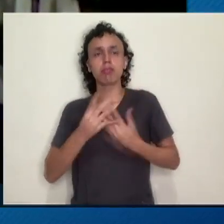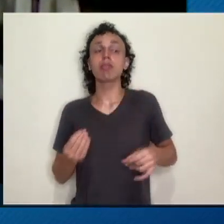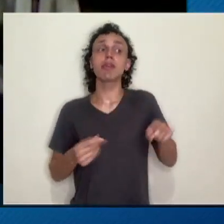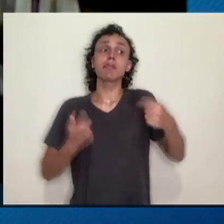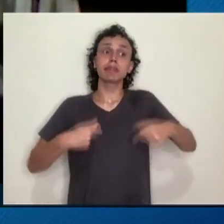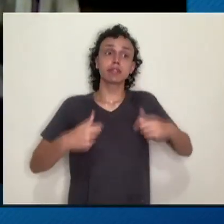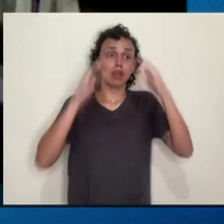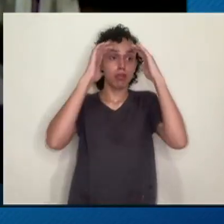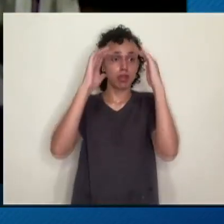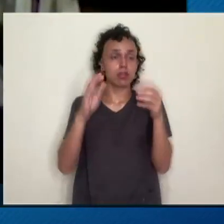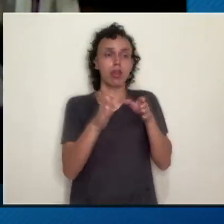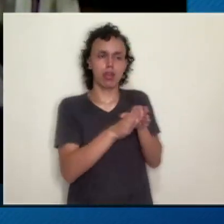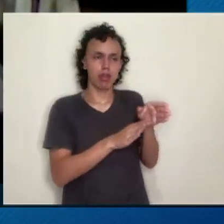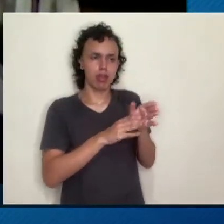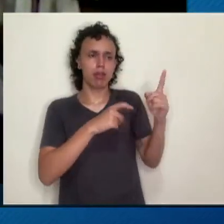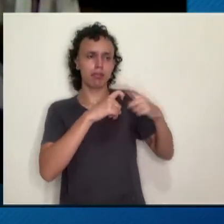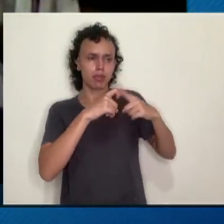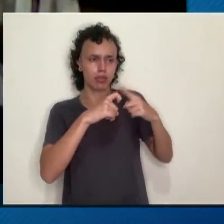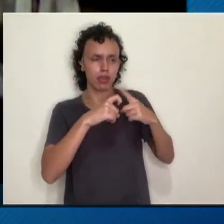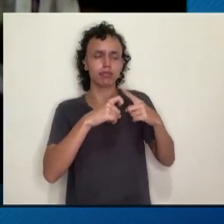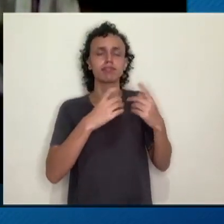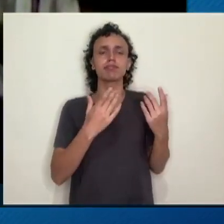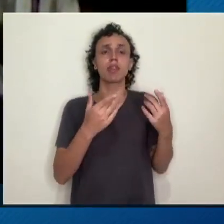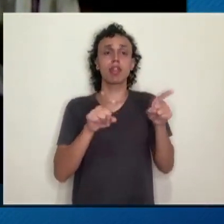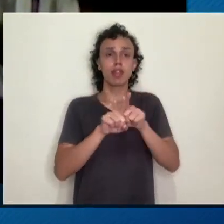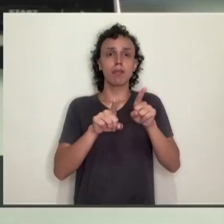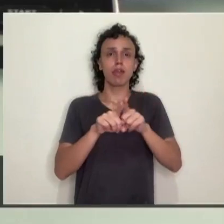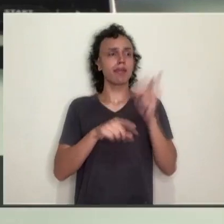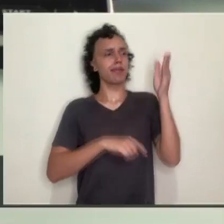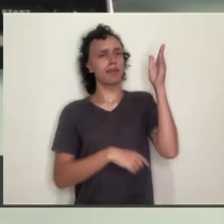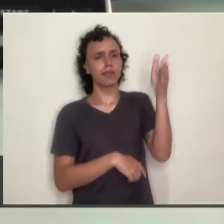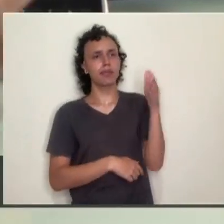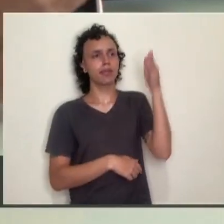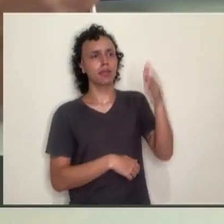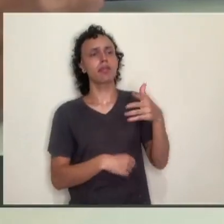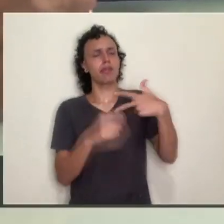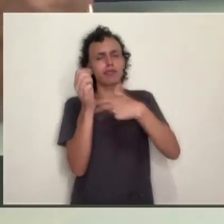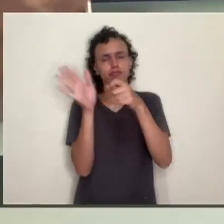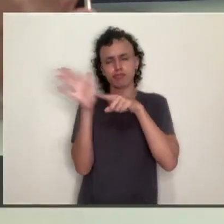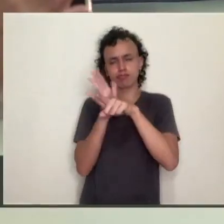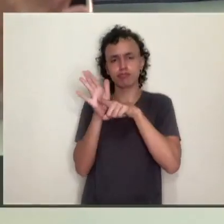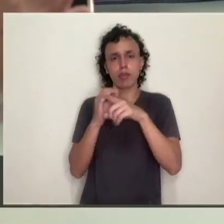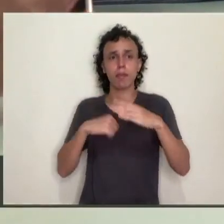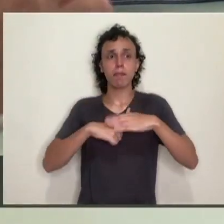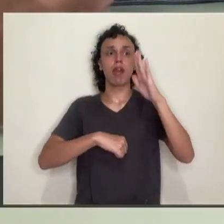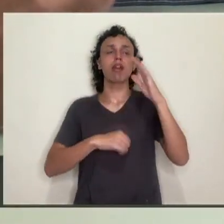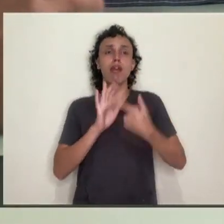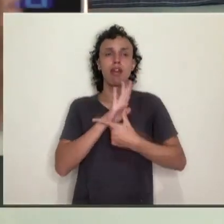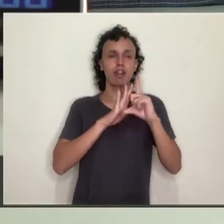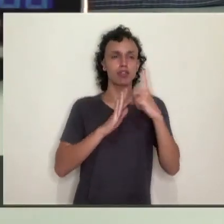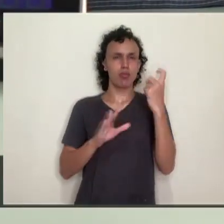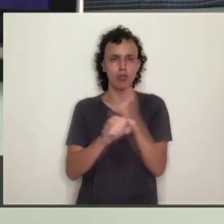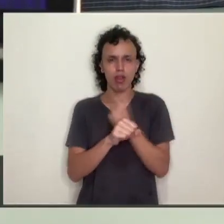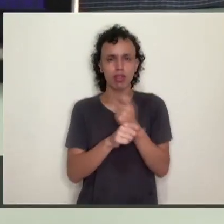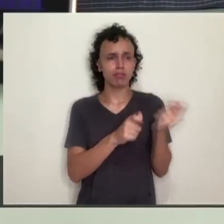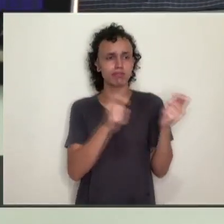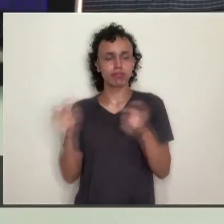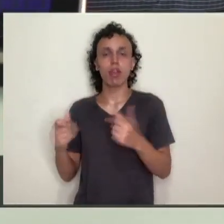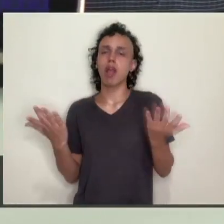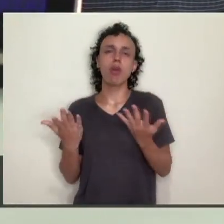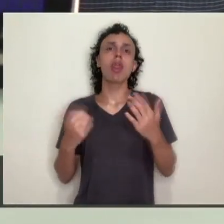médicas, fazer uns check-ups em vez de anuais, né, fazer check-ups mais frequentemente, principalmente em órgãos que são